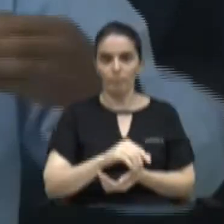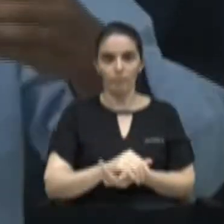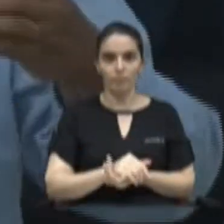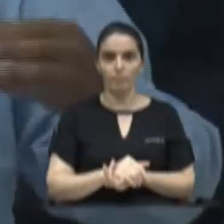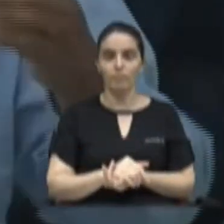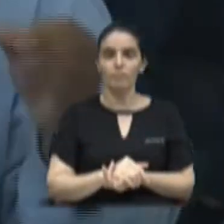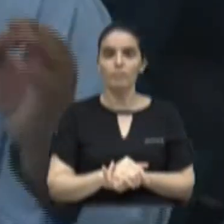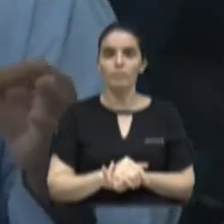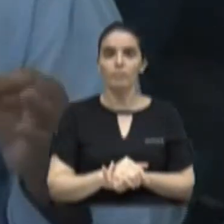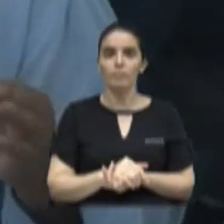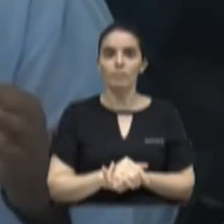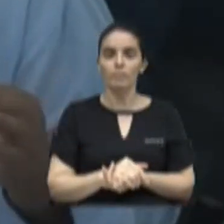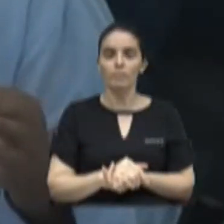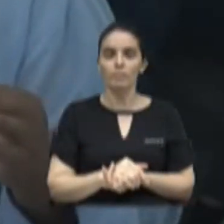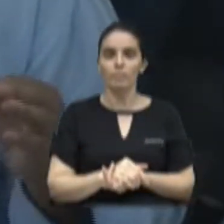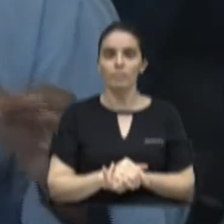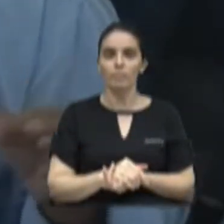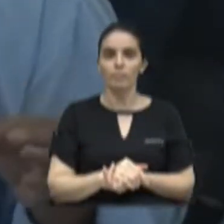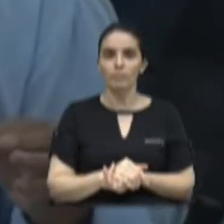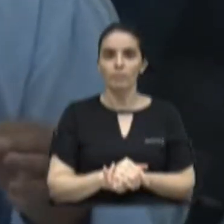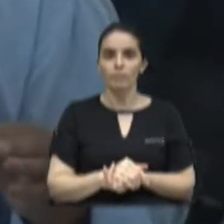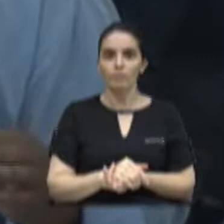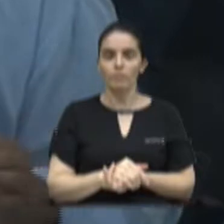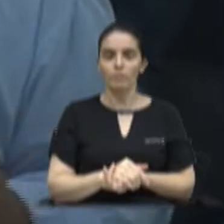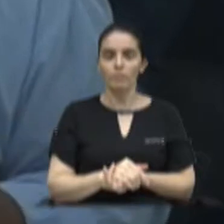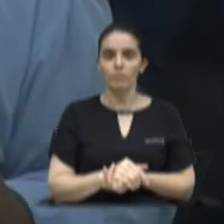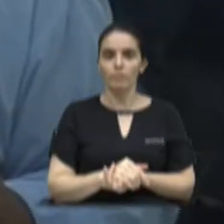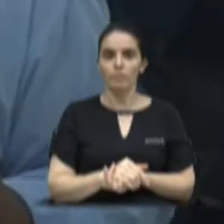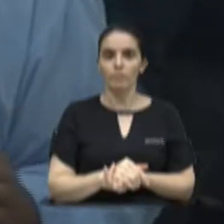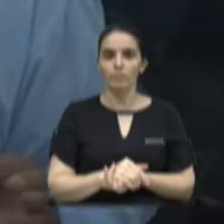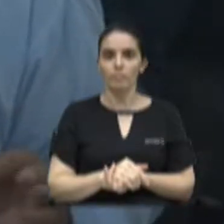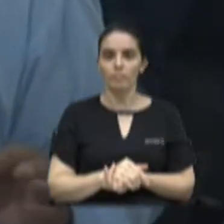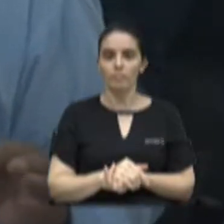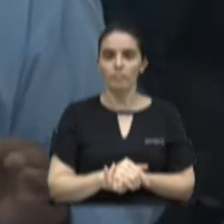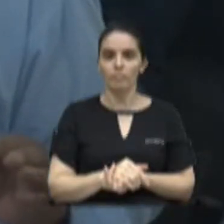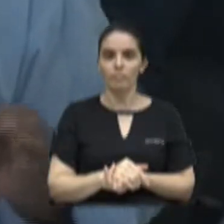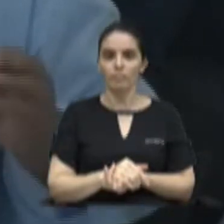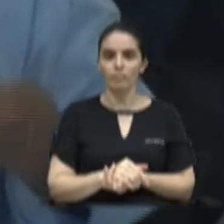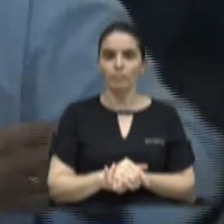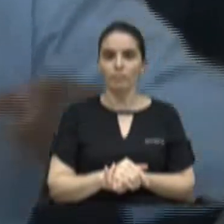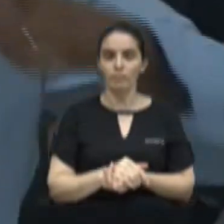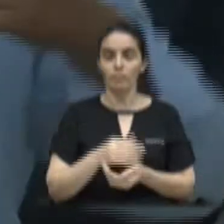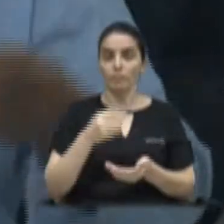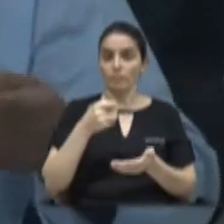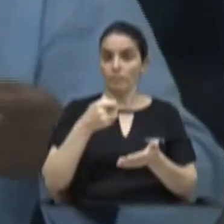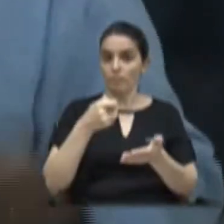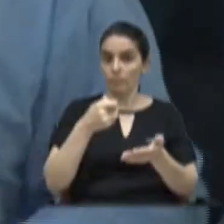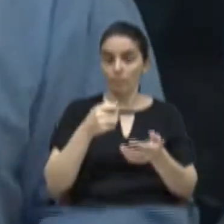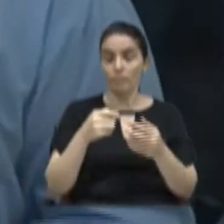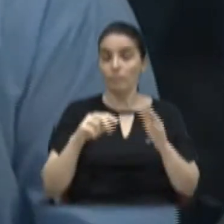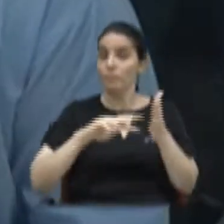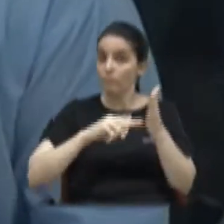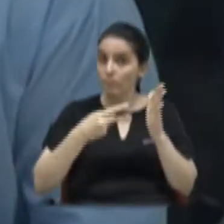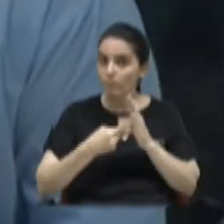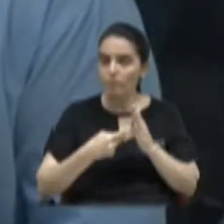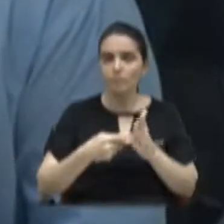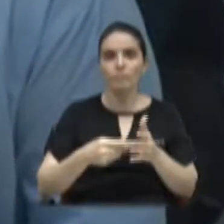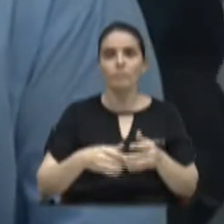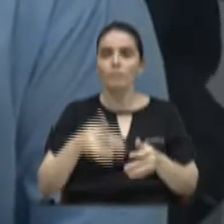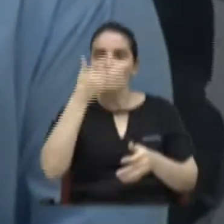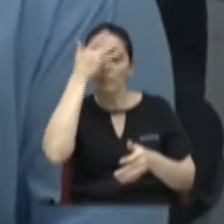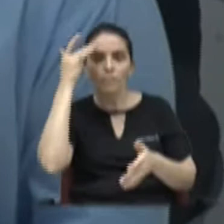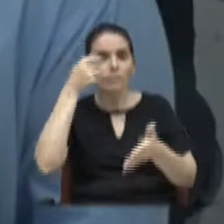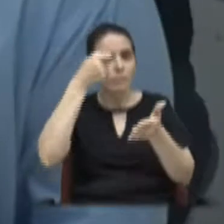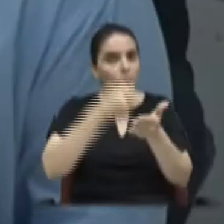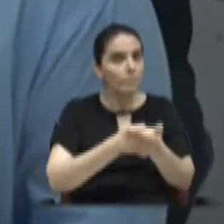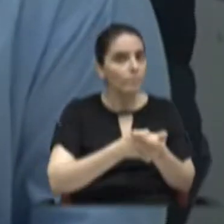bis in idem. Que traduzindo do juridiquês para o popular, cobrar duas vezes.